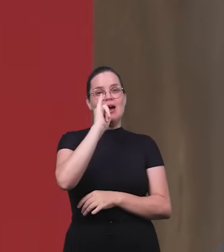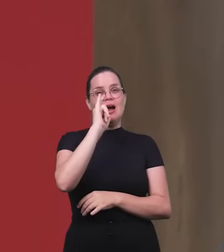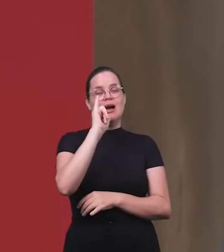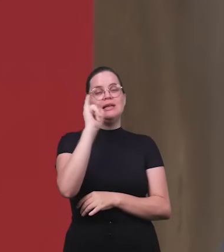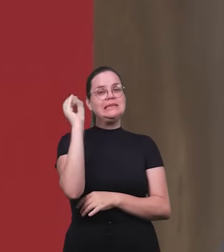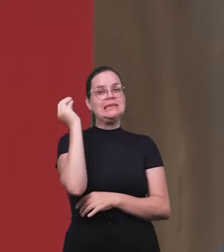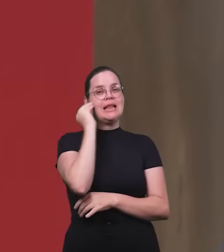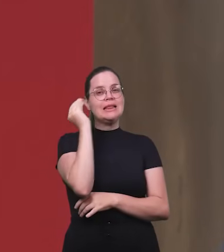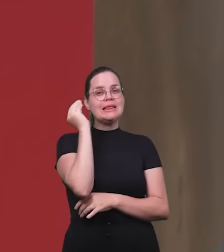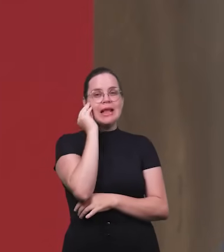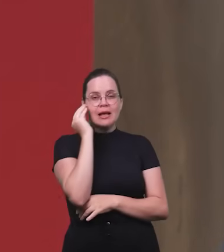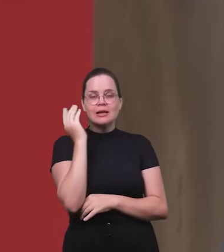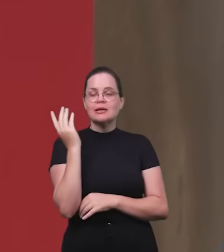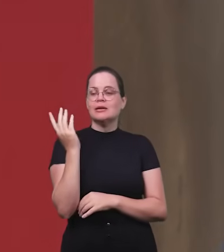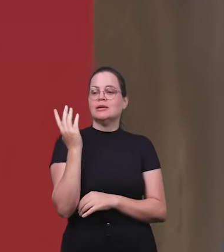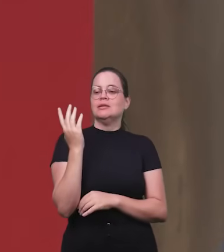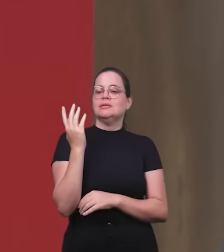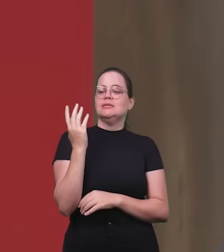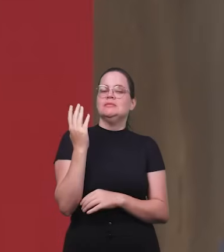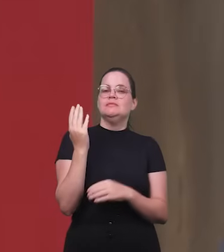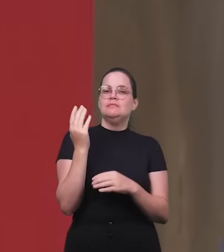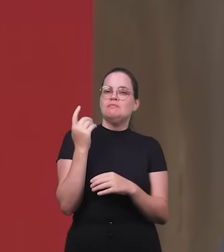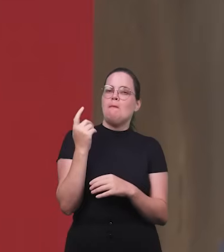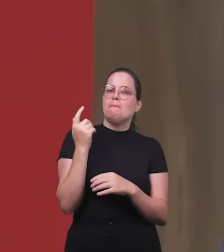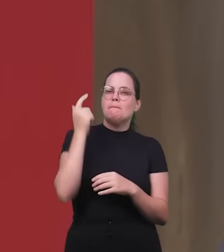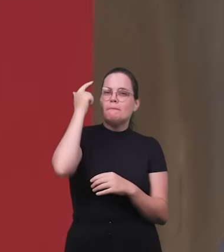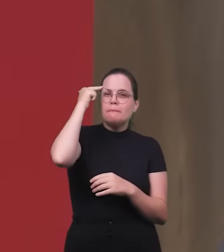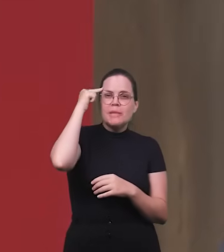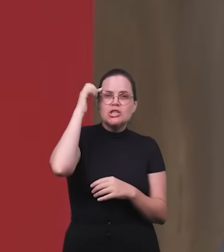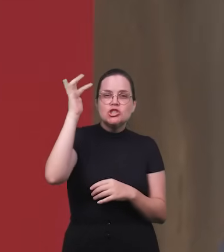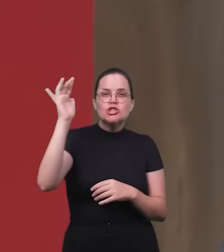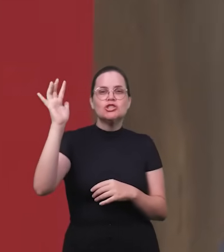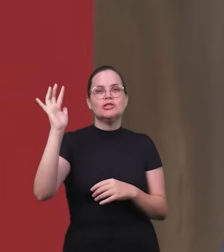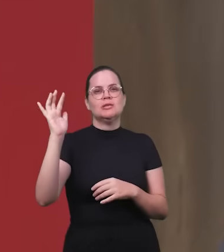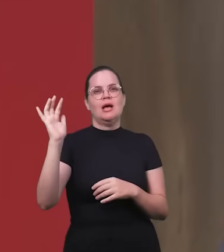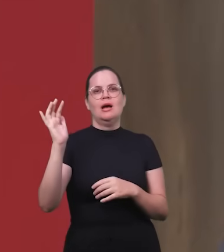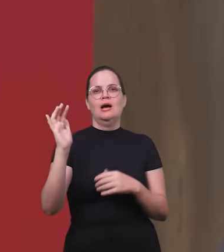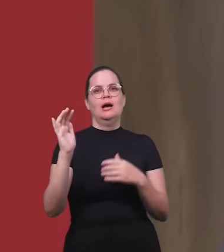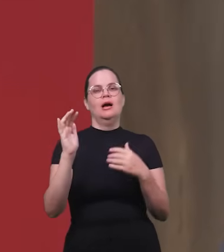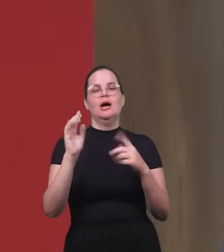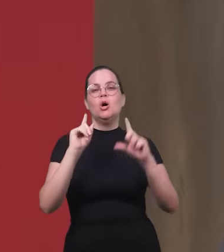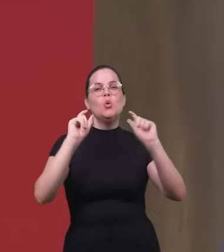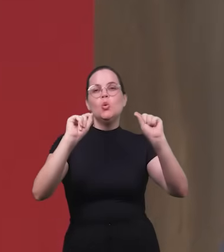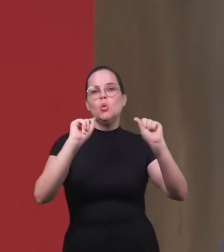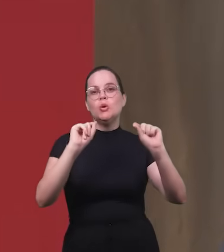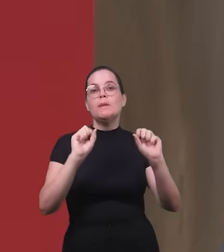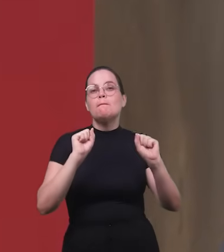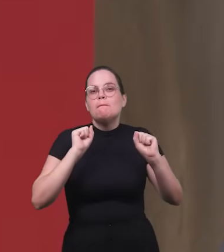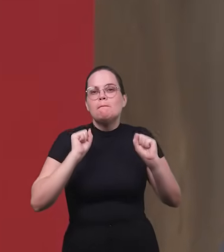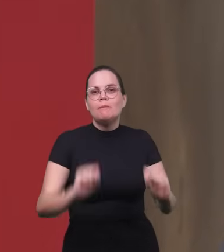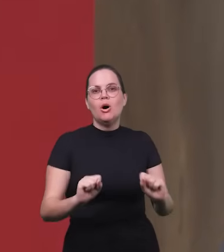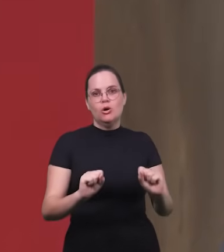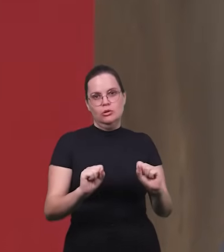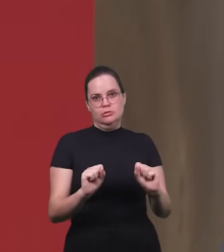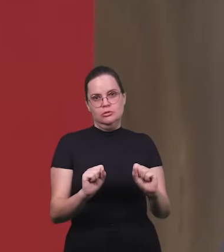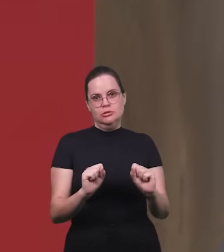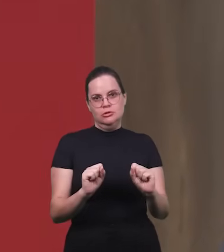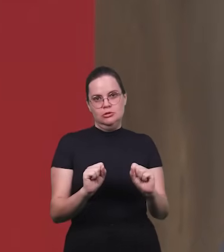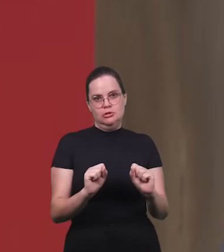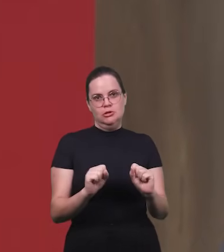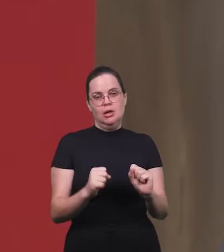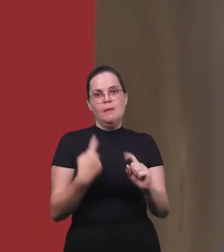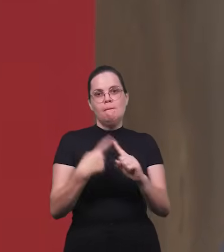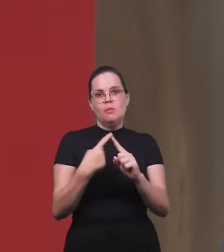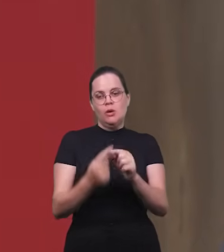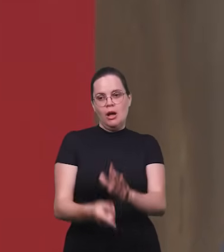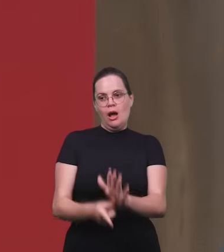na verdade, ele vai fazer uma progressão, ele vai fazer uma projeção da realidade com base